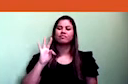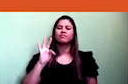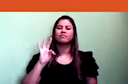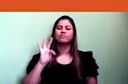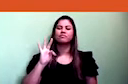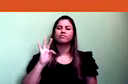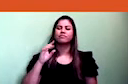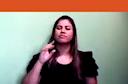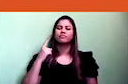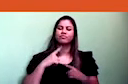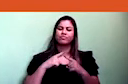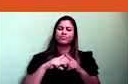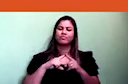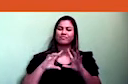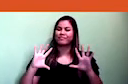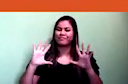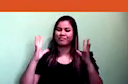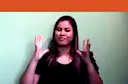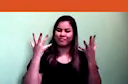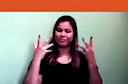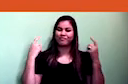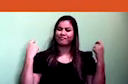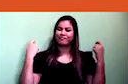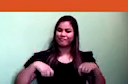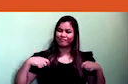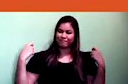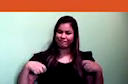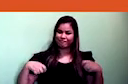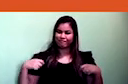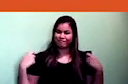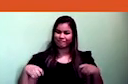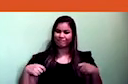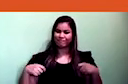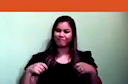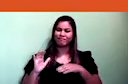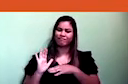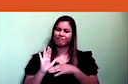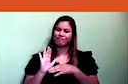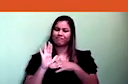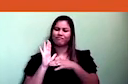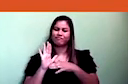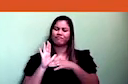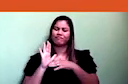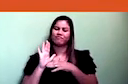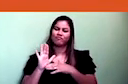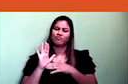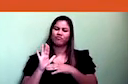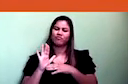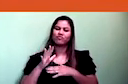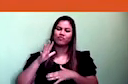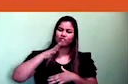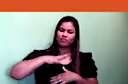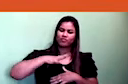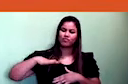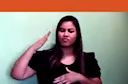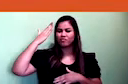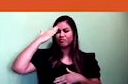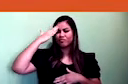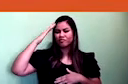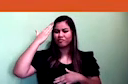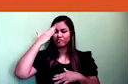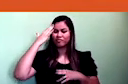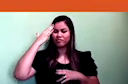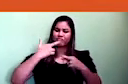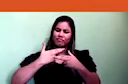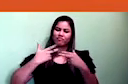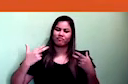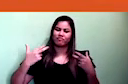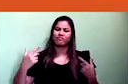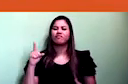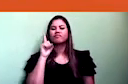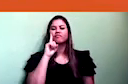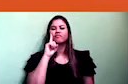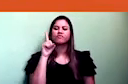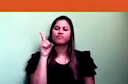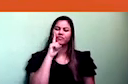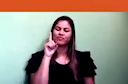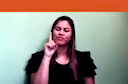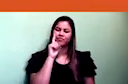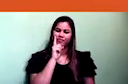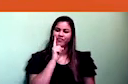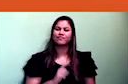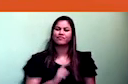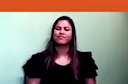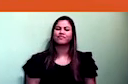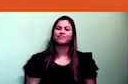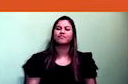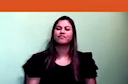eu diria que esse tipo de evento ele é necessário, né, e primordial para que a gente possa entender várias situações do dia a dia, inclusive a